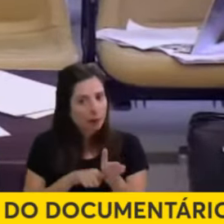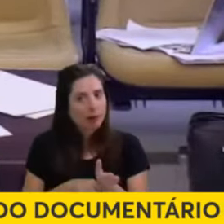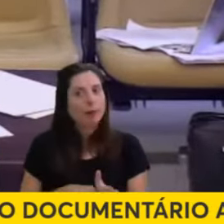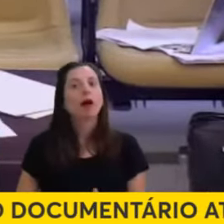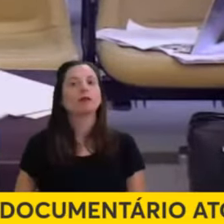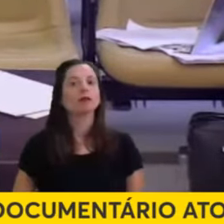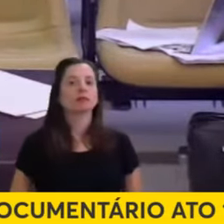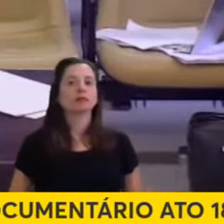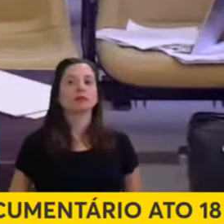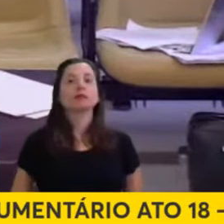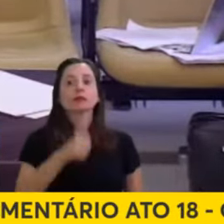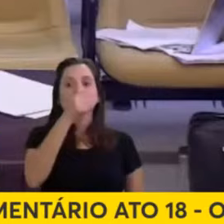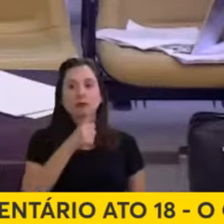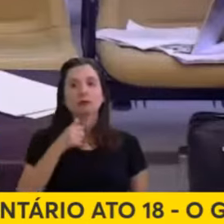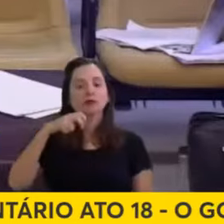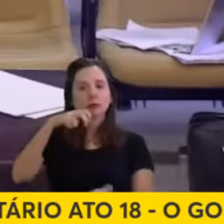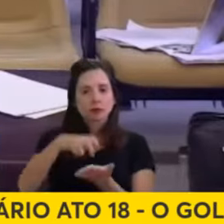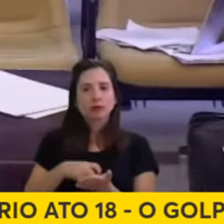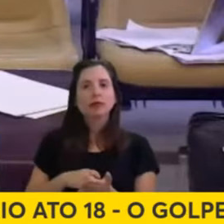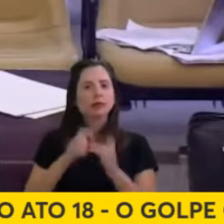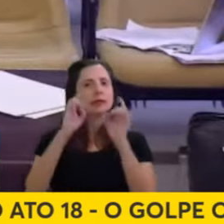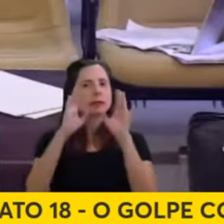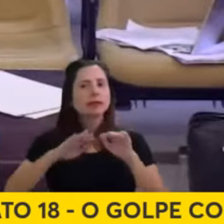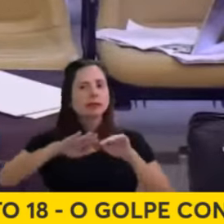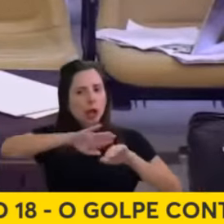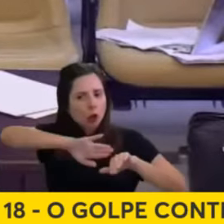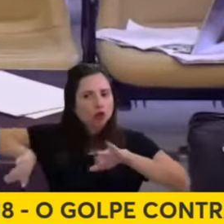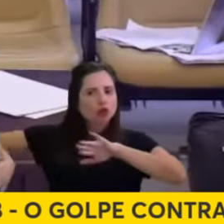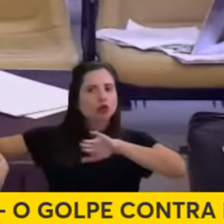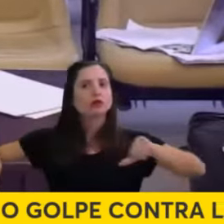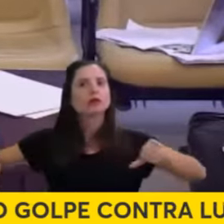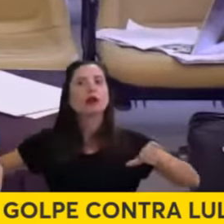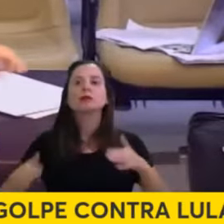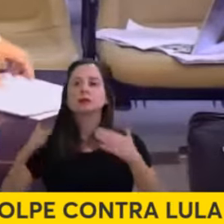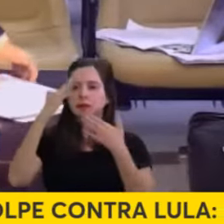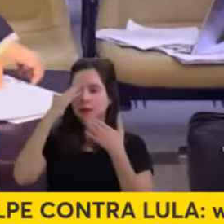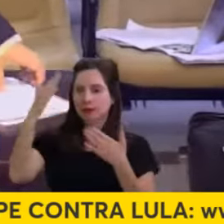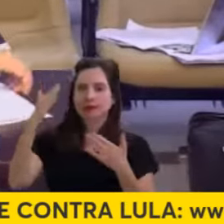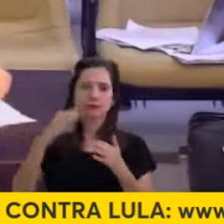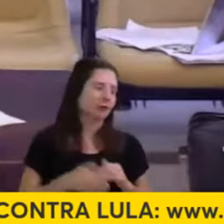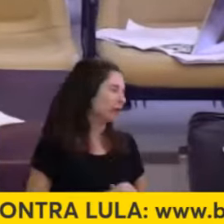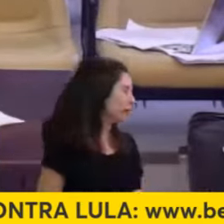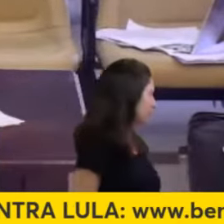cabíveis e lei em especial a cassação e a decretação de inelegibilidade Muito